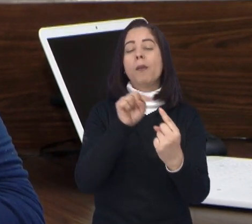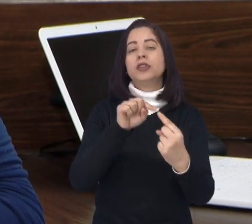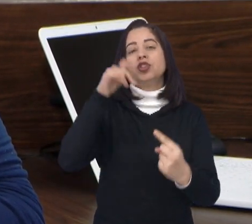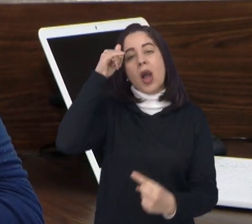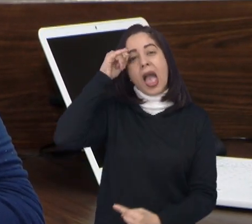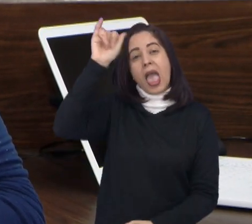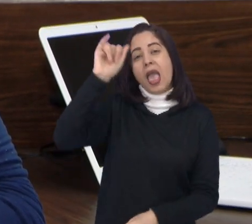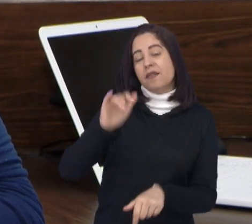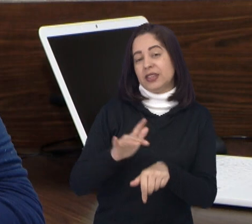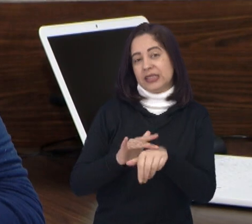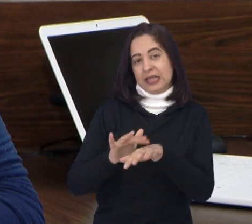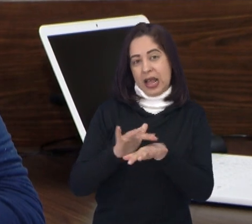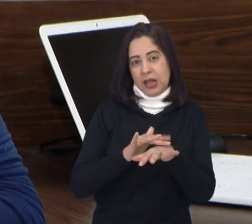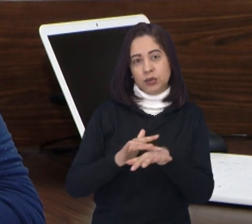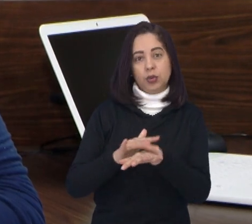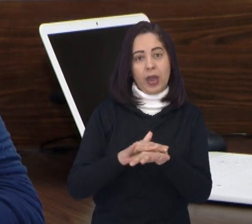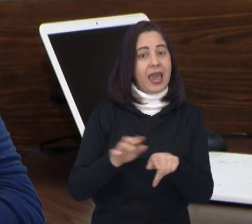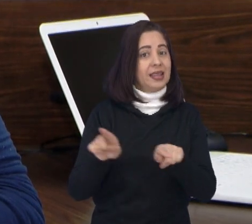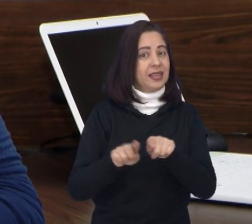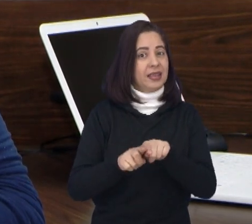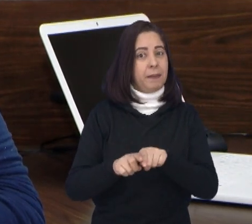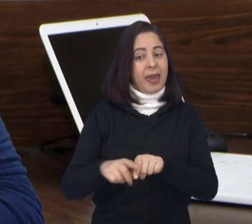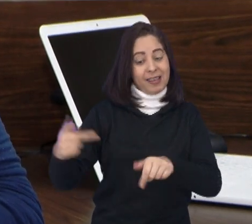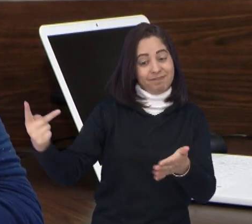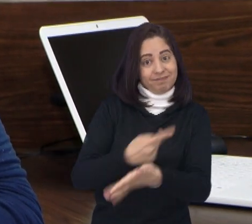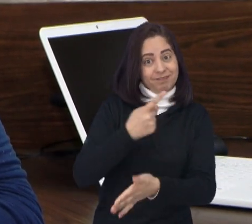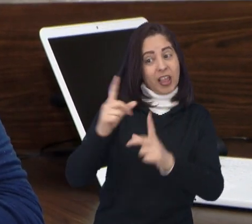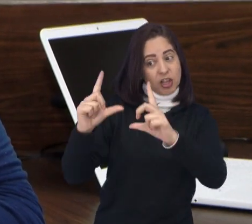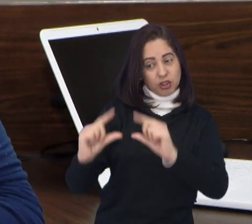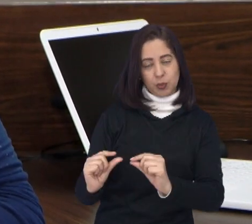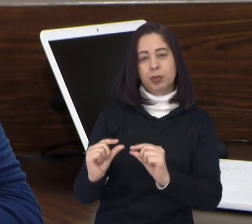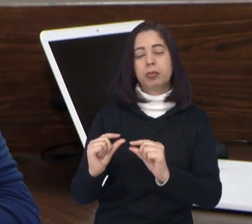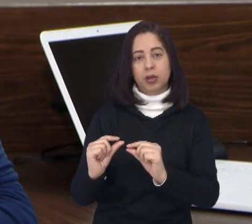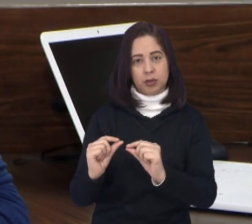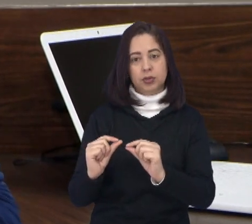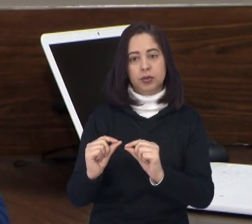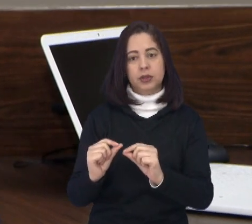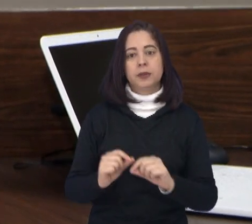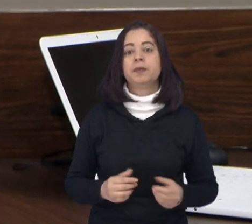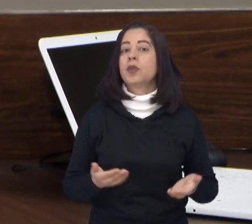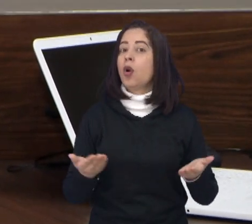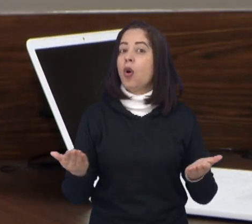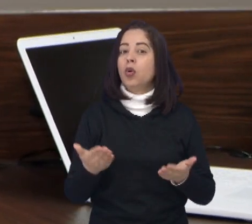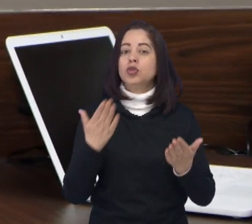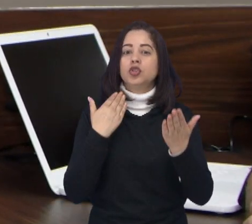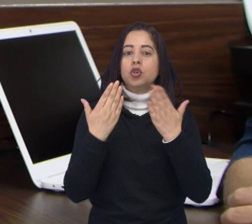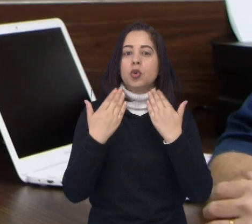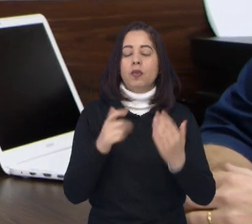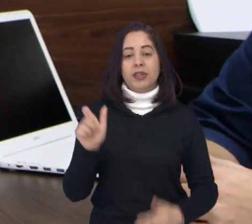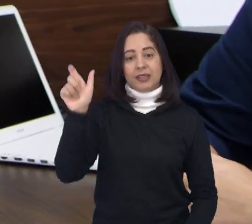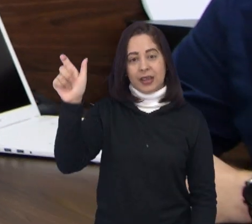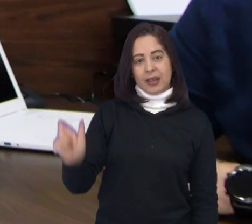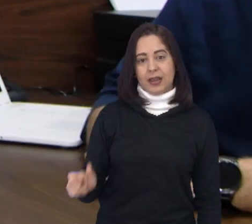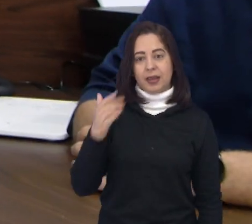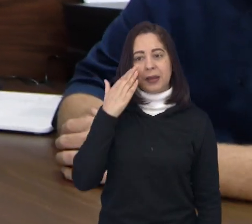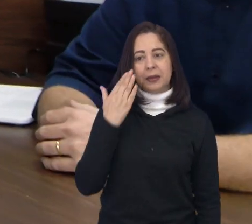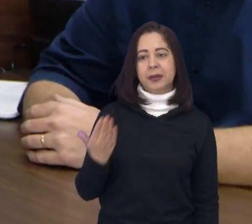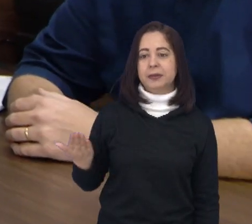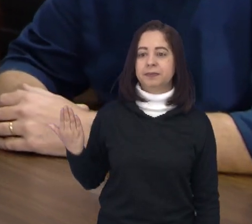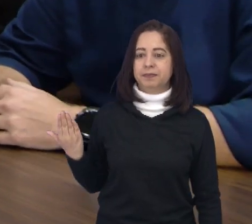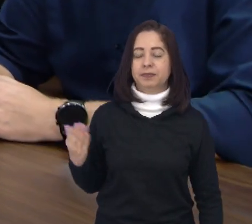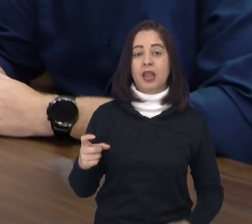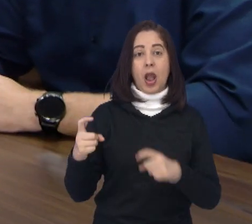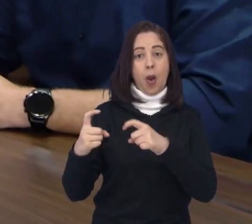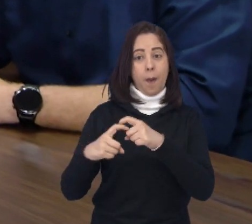e também reduzir acidentes no trabalho. E, para ajudar a gente a falar sobre isso, está aqui do meu lado